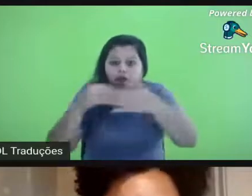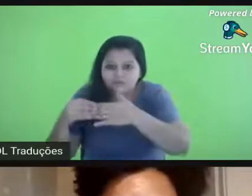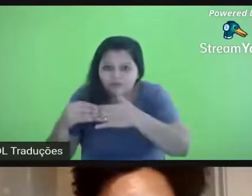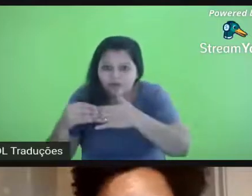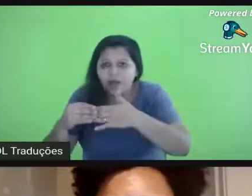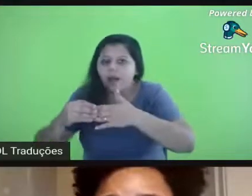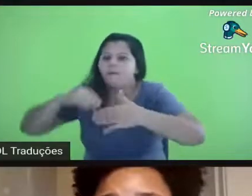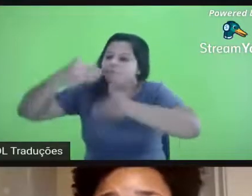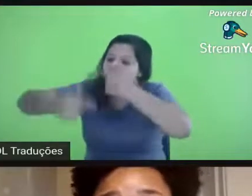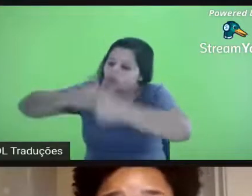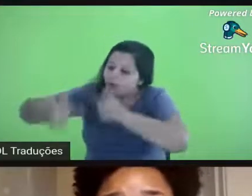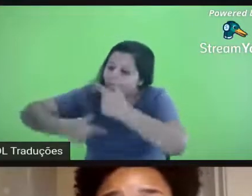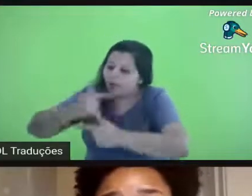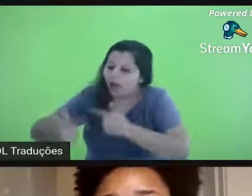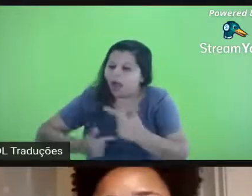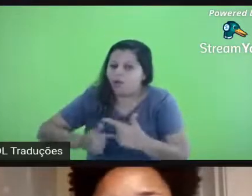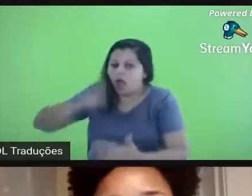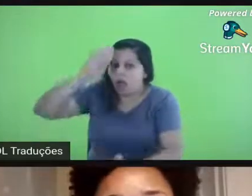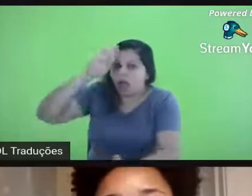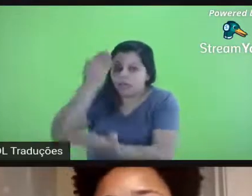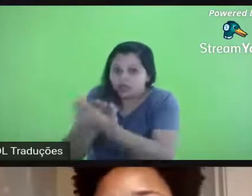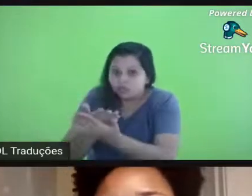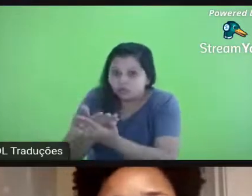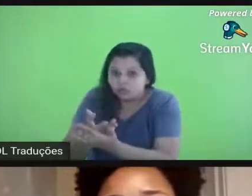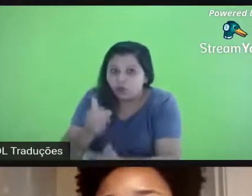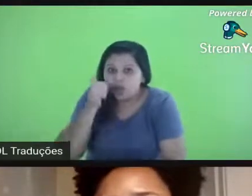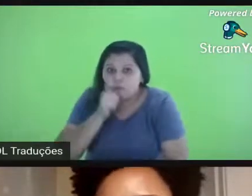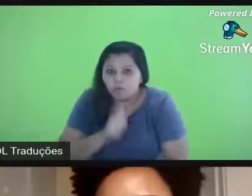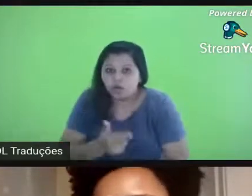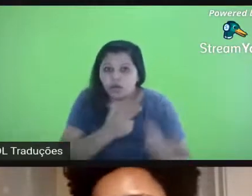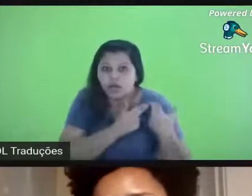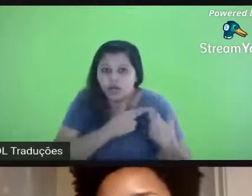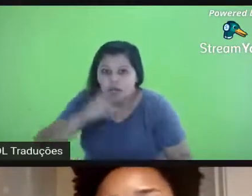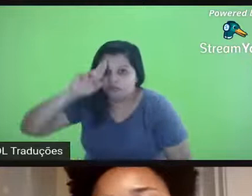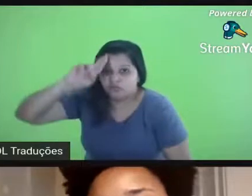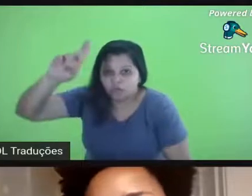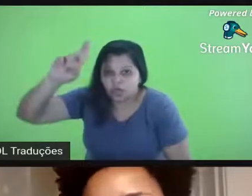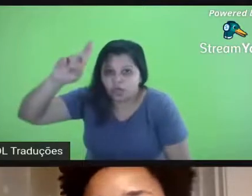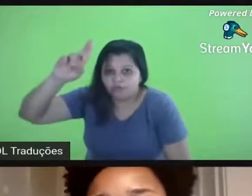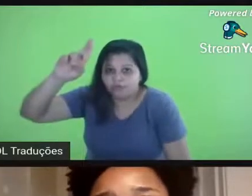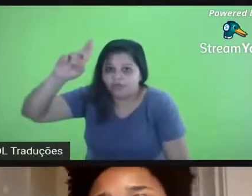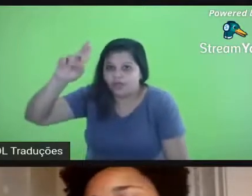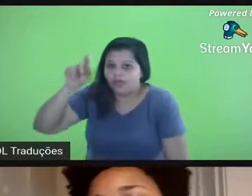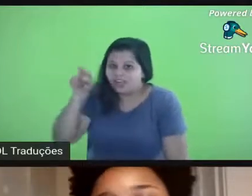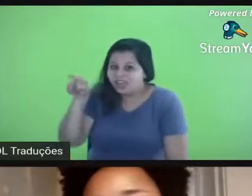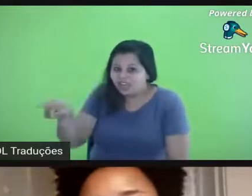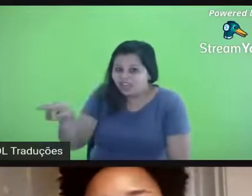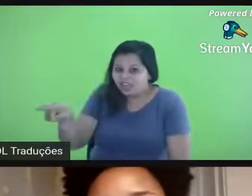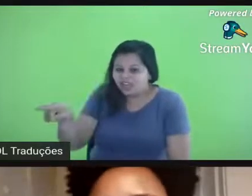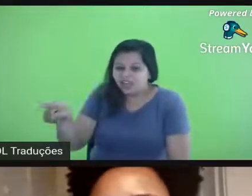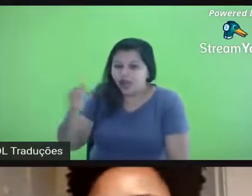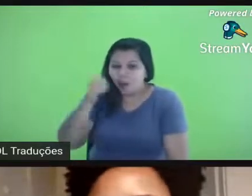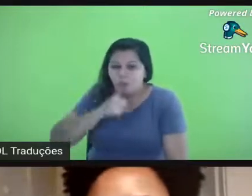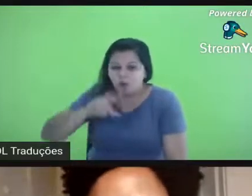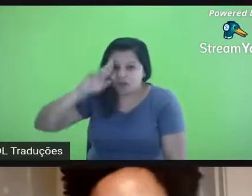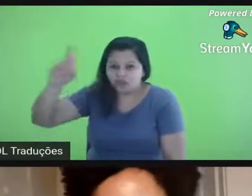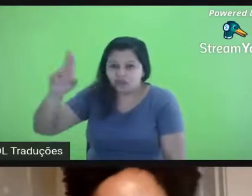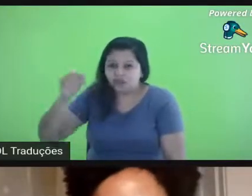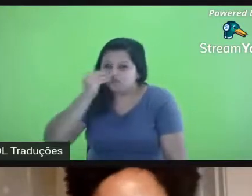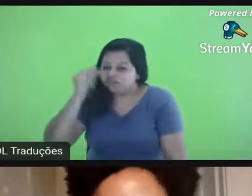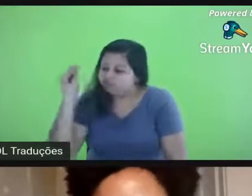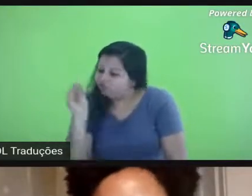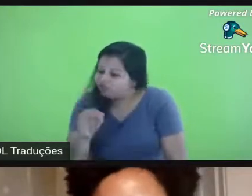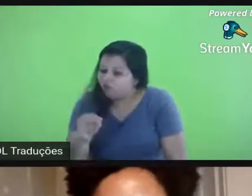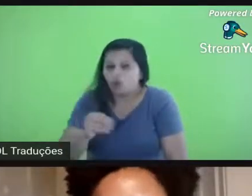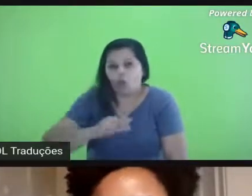pessoa da sua patroa, em que não teve o mesmo cuidado com que ela teve ao passear com a sua cadela, por